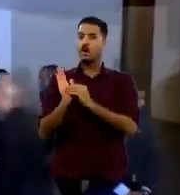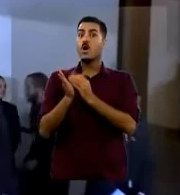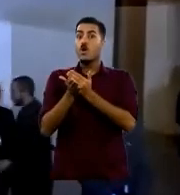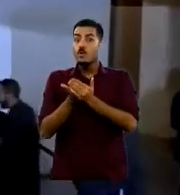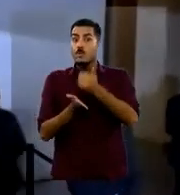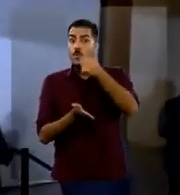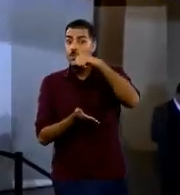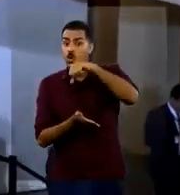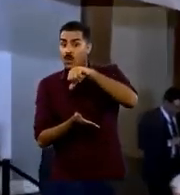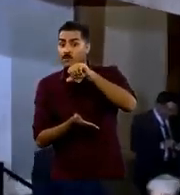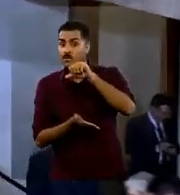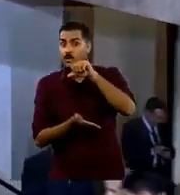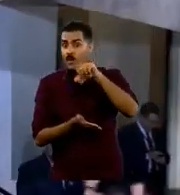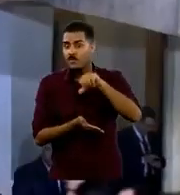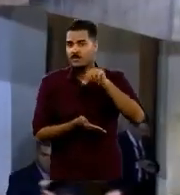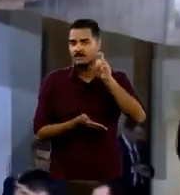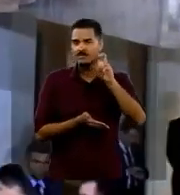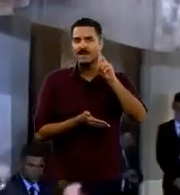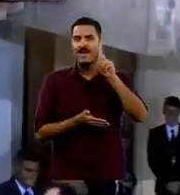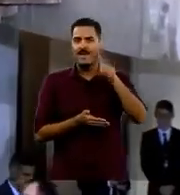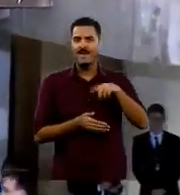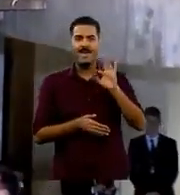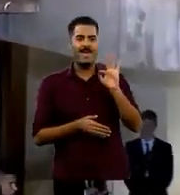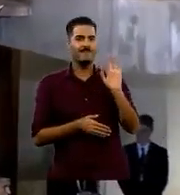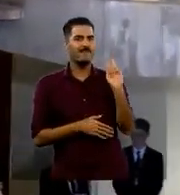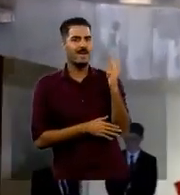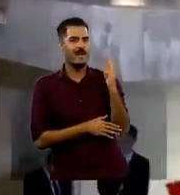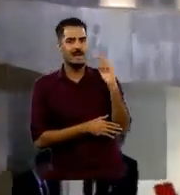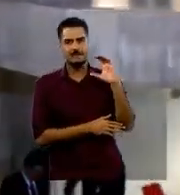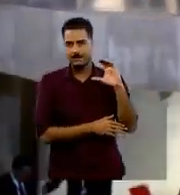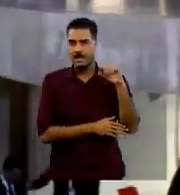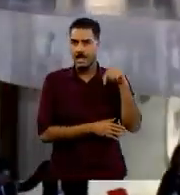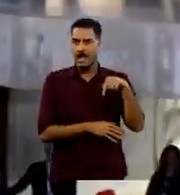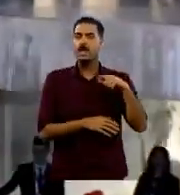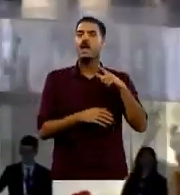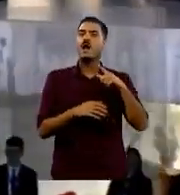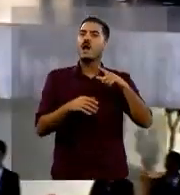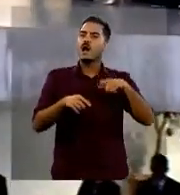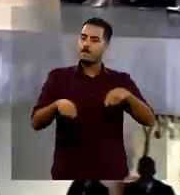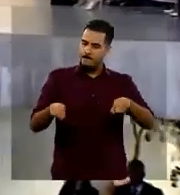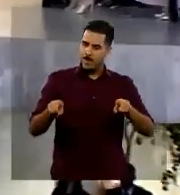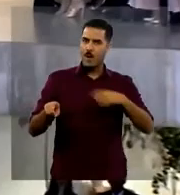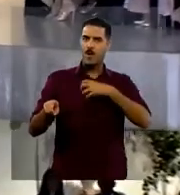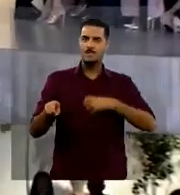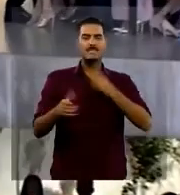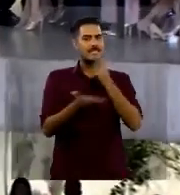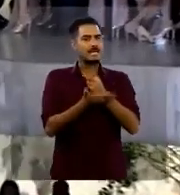1995, com Fernando Henrique Cardoso, a posse ela ocorre em 1º de janeiro.